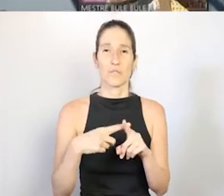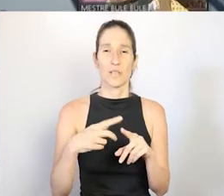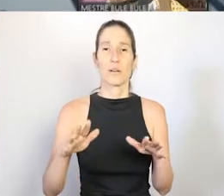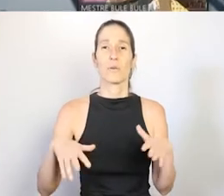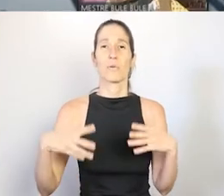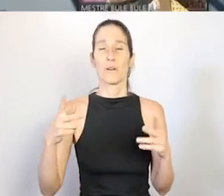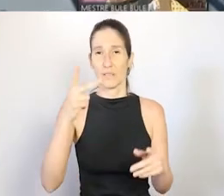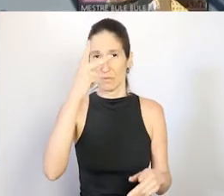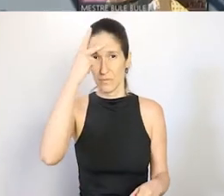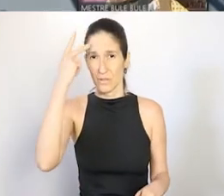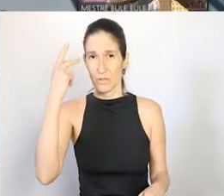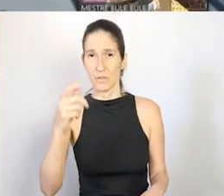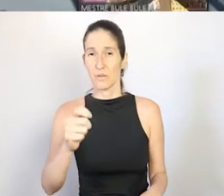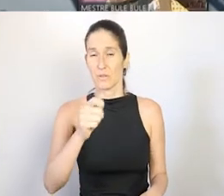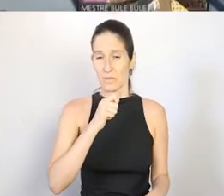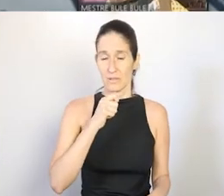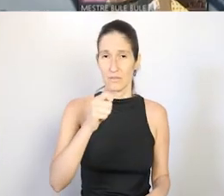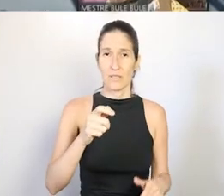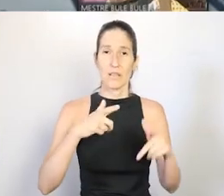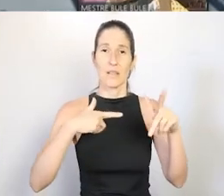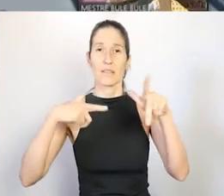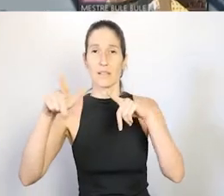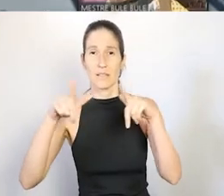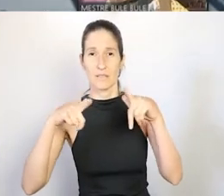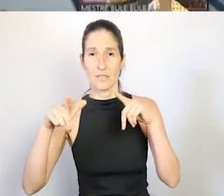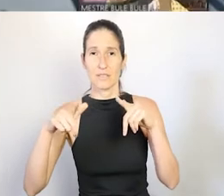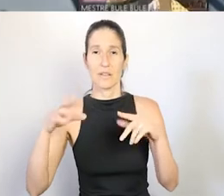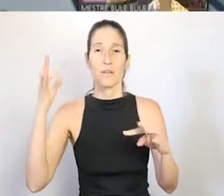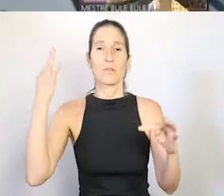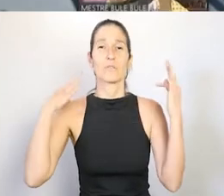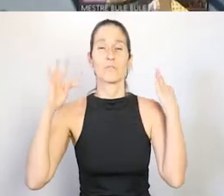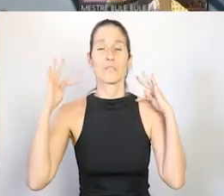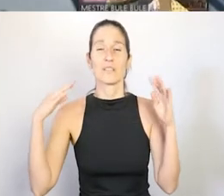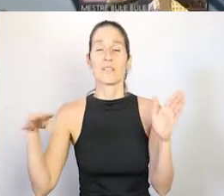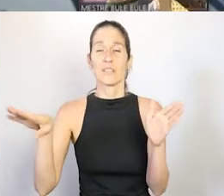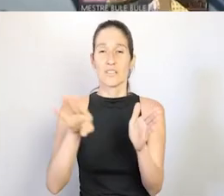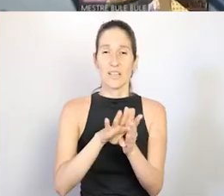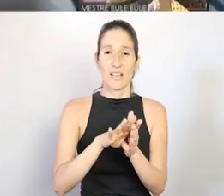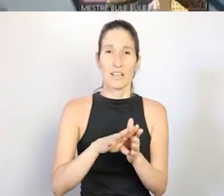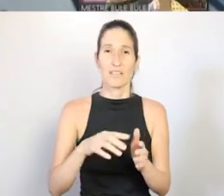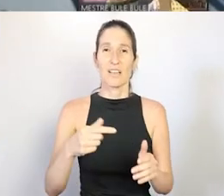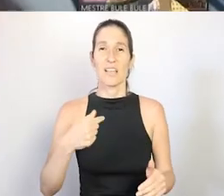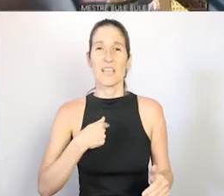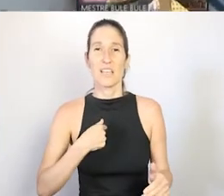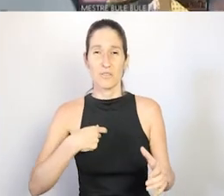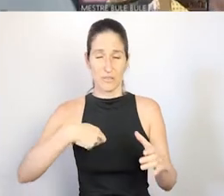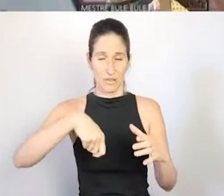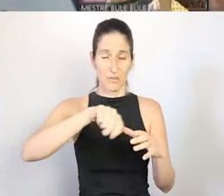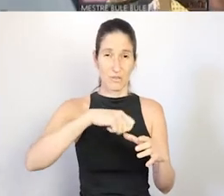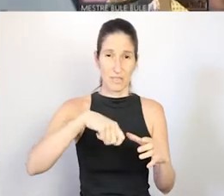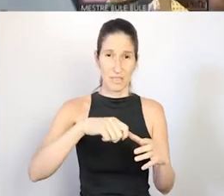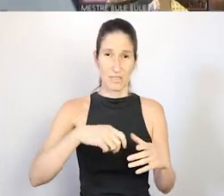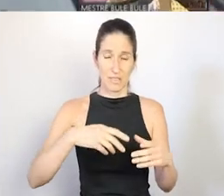turista, televisão, e eu estava na cozinha da escola, toda molhada, cheirando